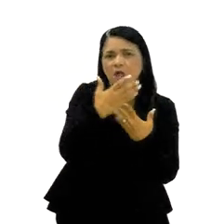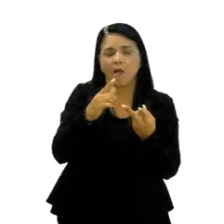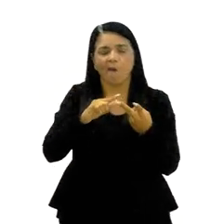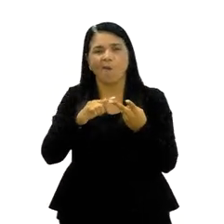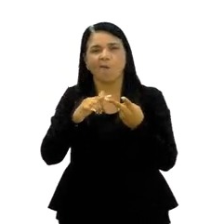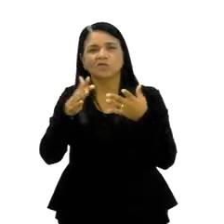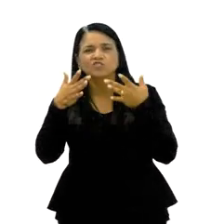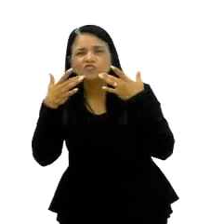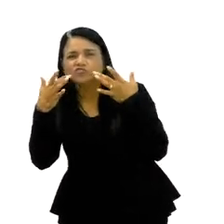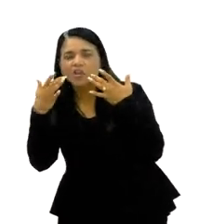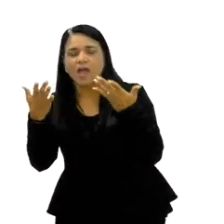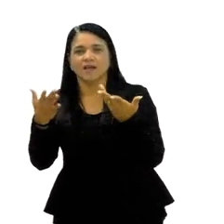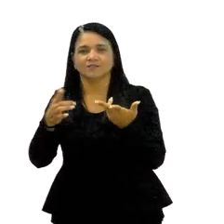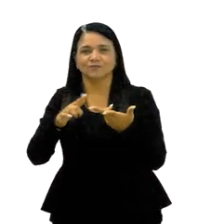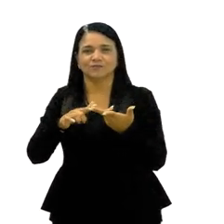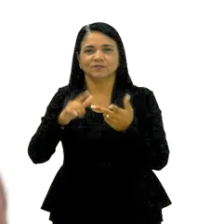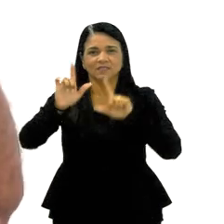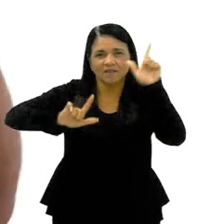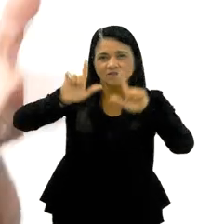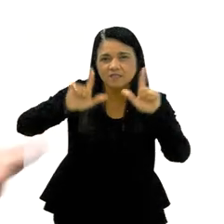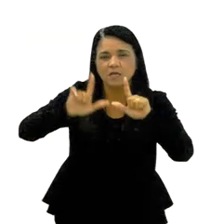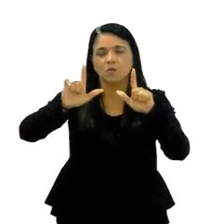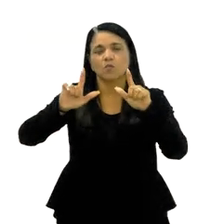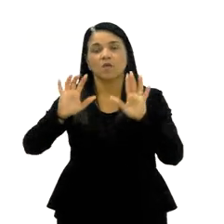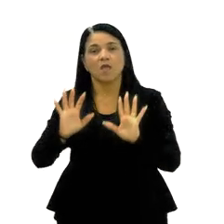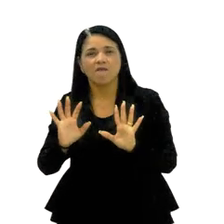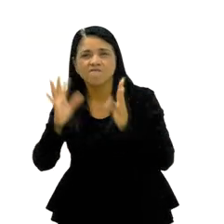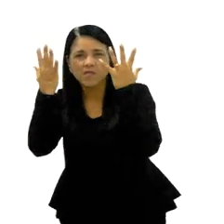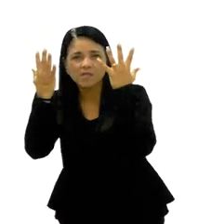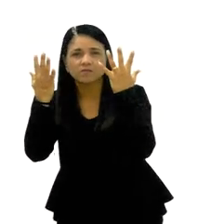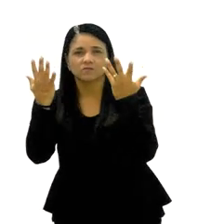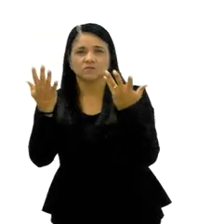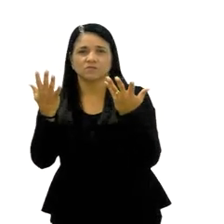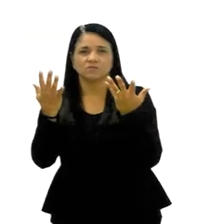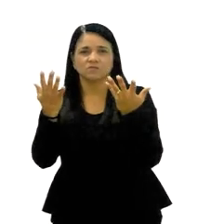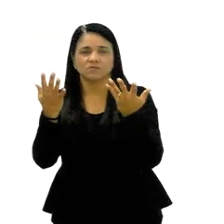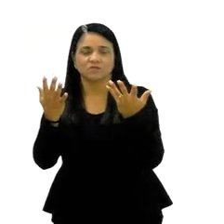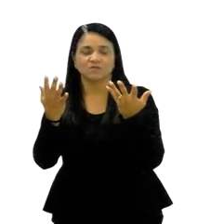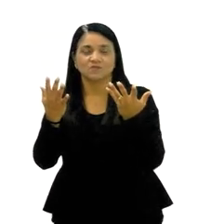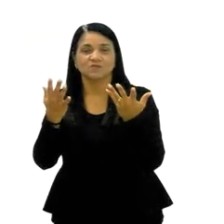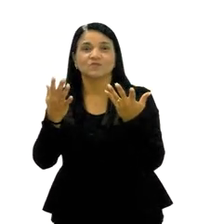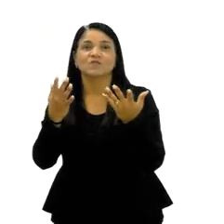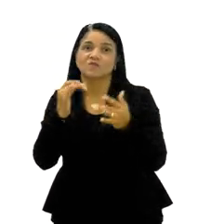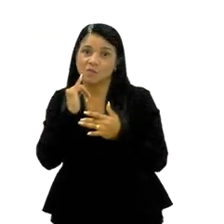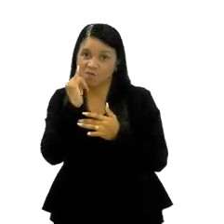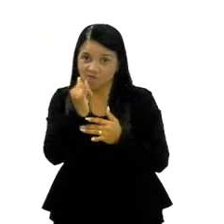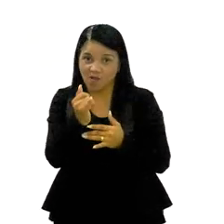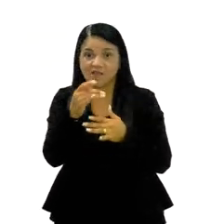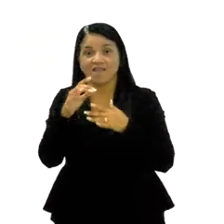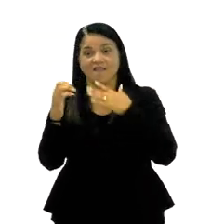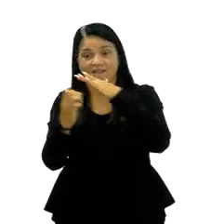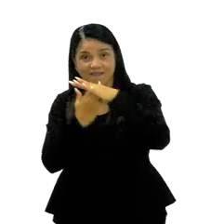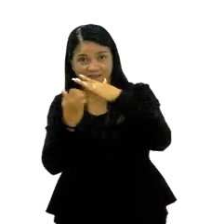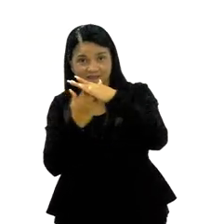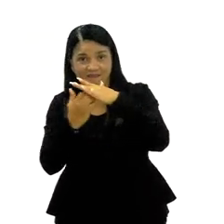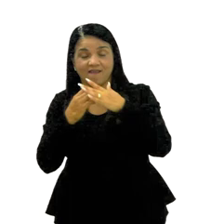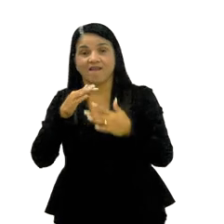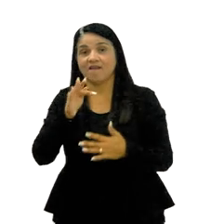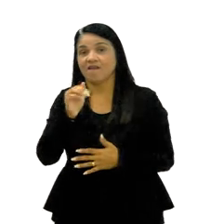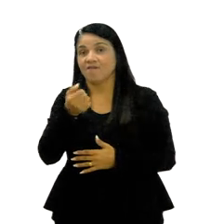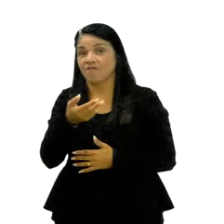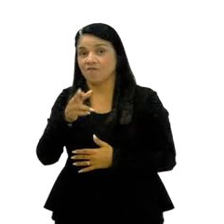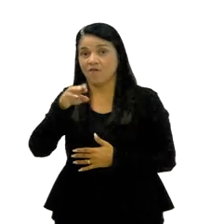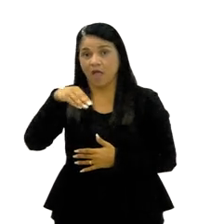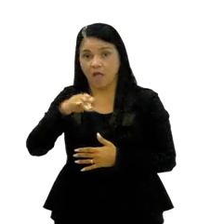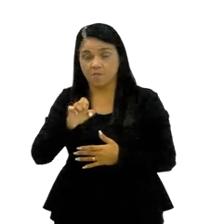cenários de teatro, televisão, eventos. A própria, como eu citei, a Farm, que trouxe